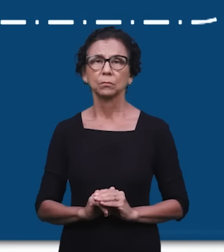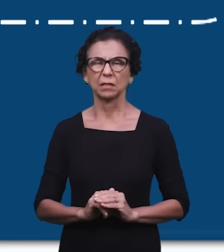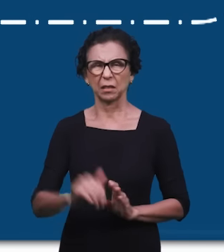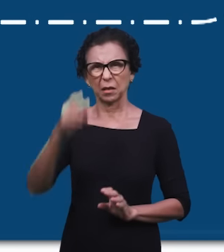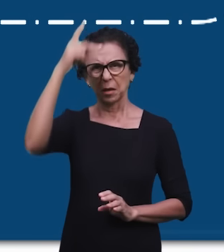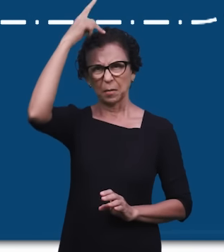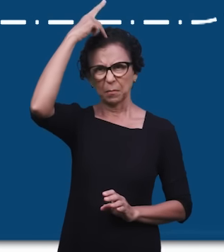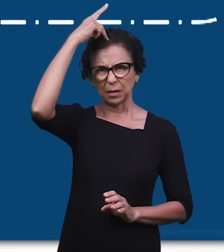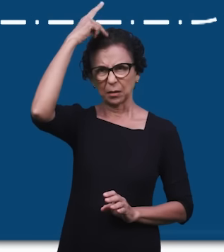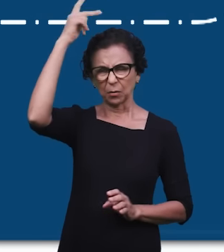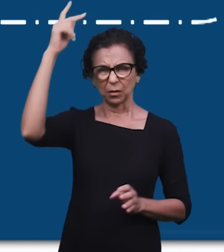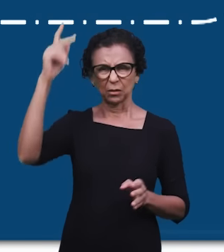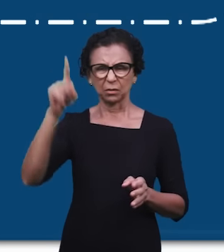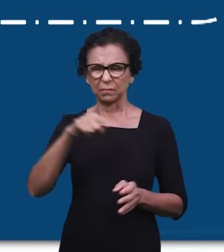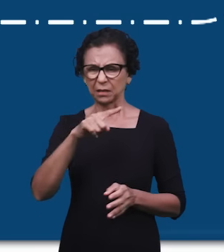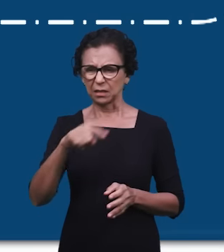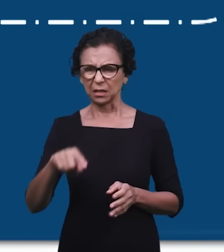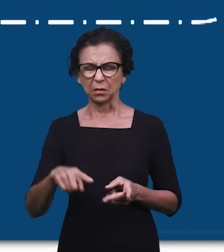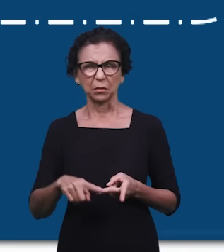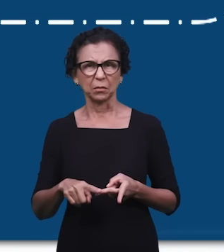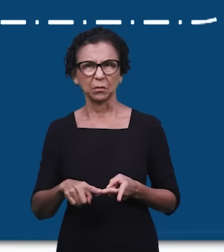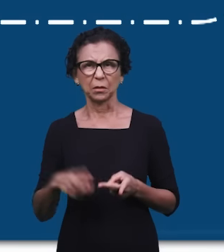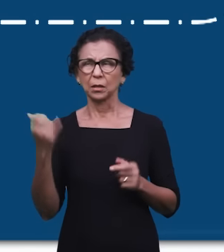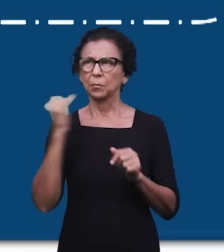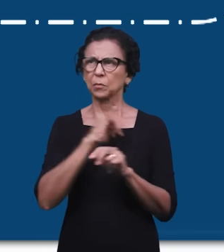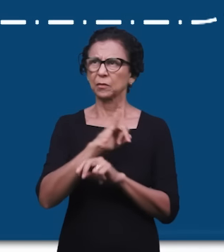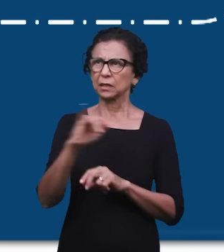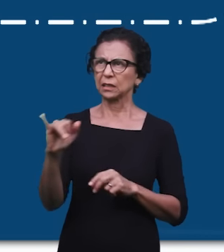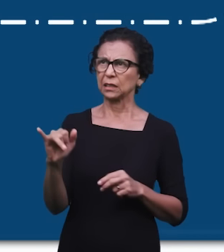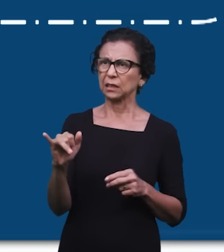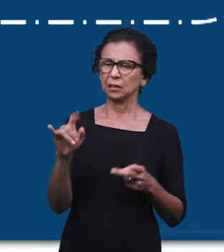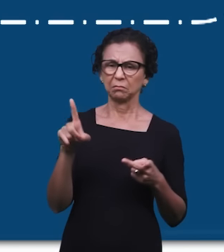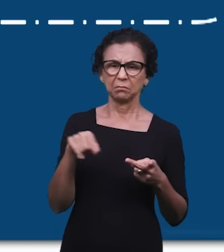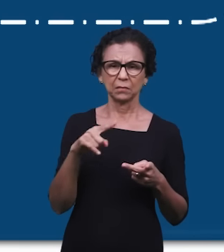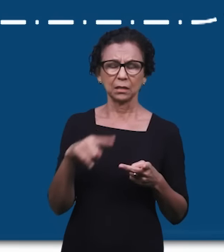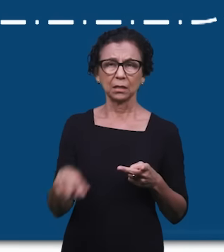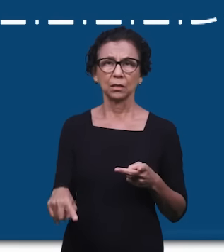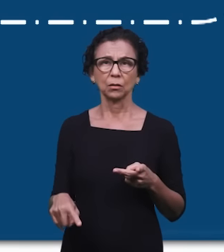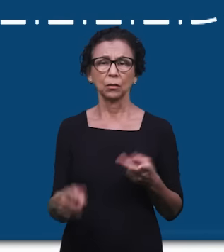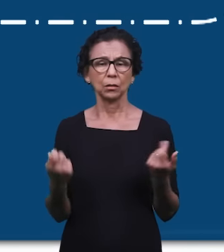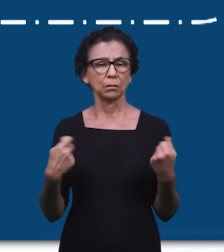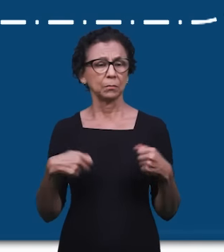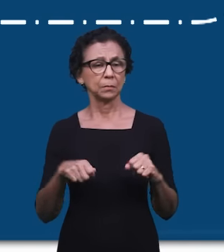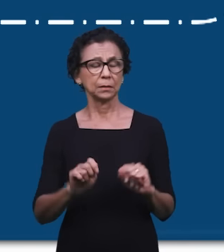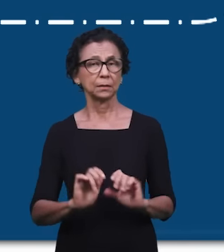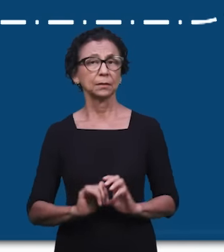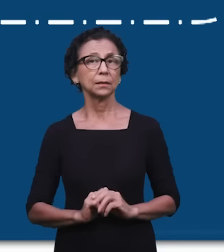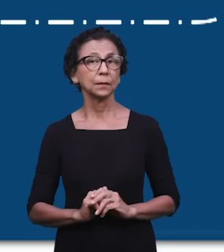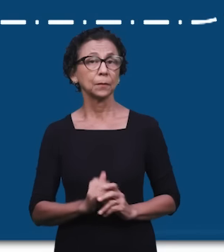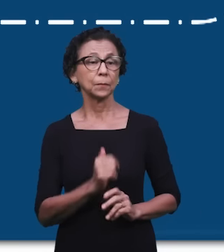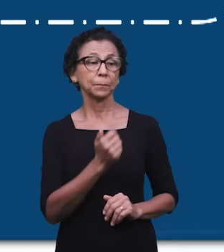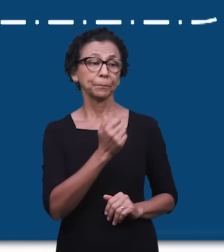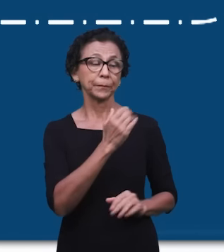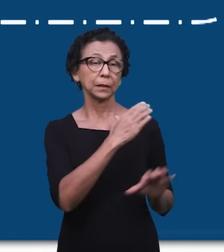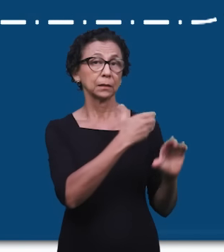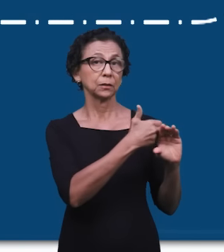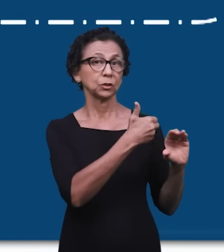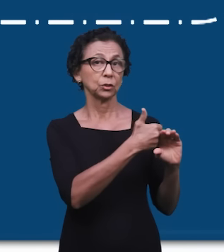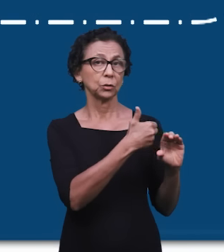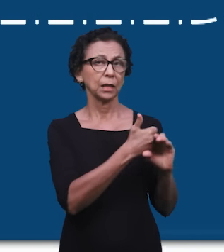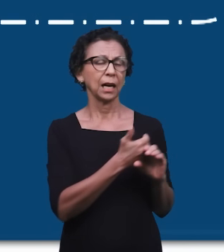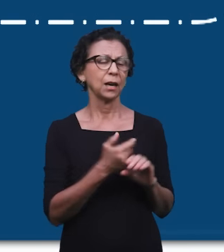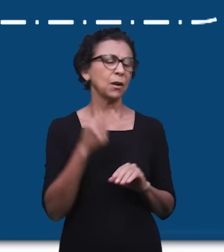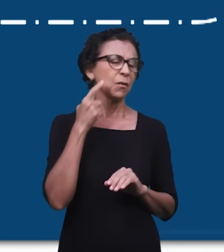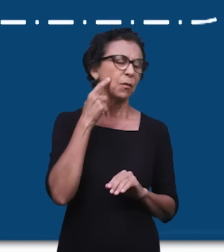Pentecostes, deixou a profecia. Ele buscou os recursos para esse culto na filosofia e na